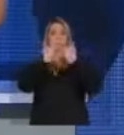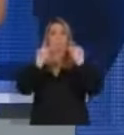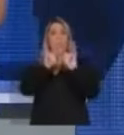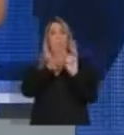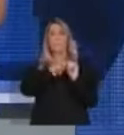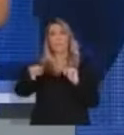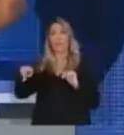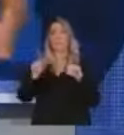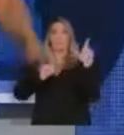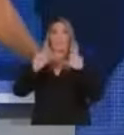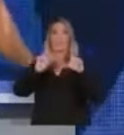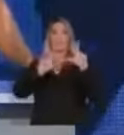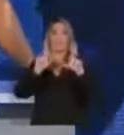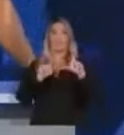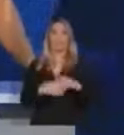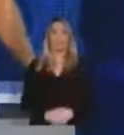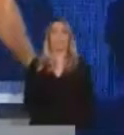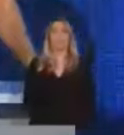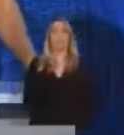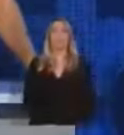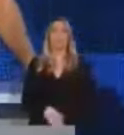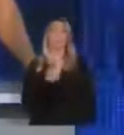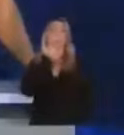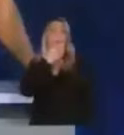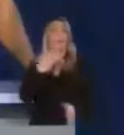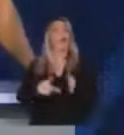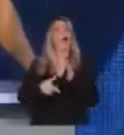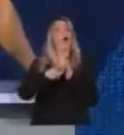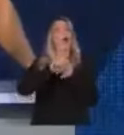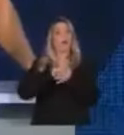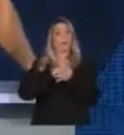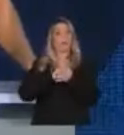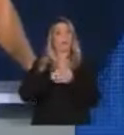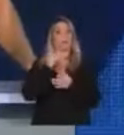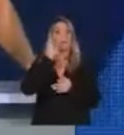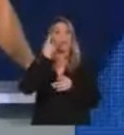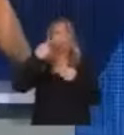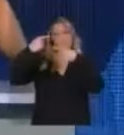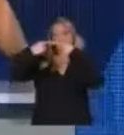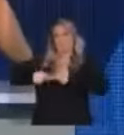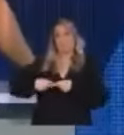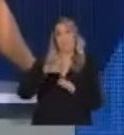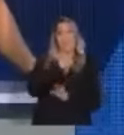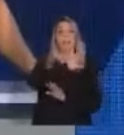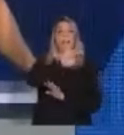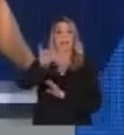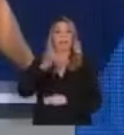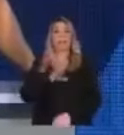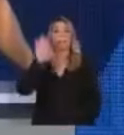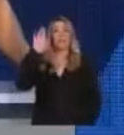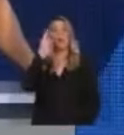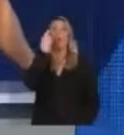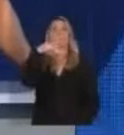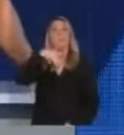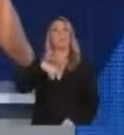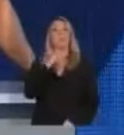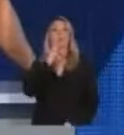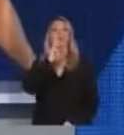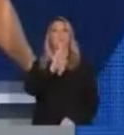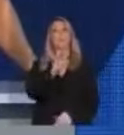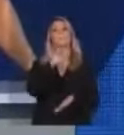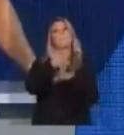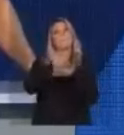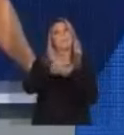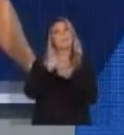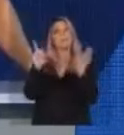embaixo na sua tela bom antes do primeiro confronto cada candidato terá um minuto para responder a uma